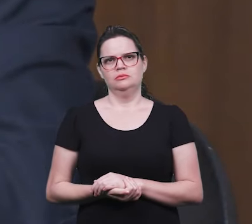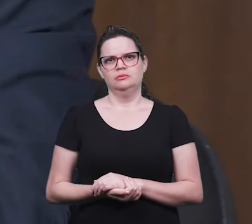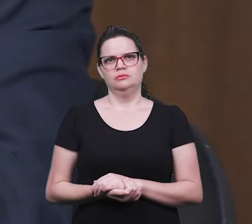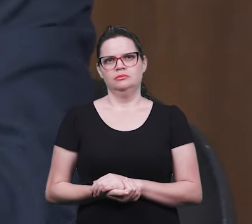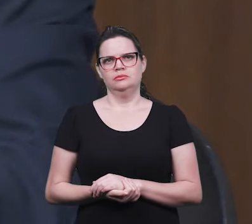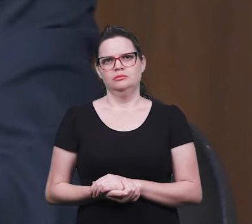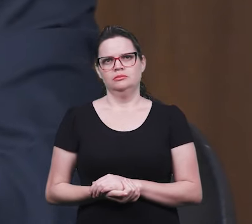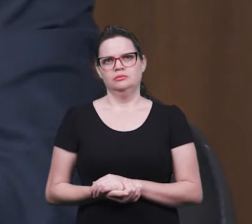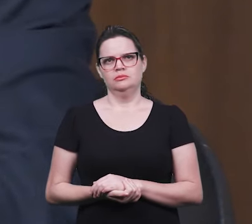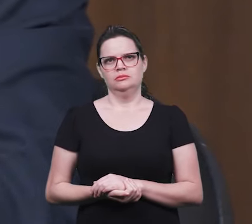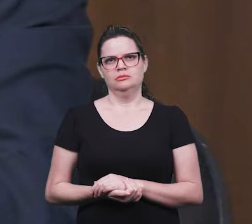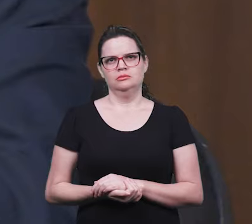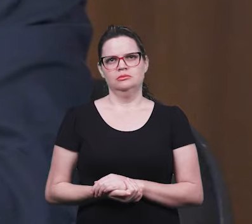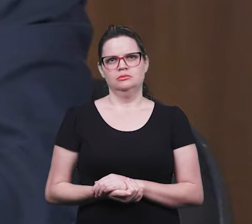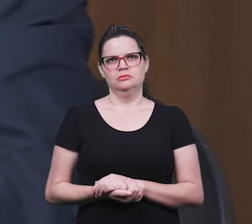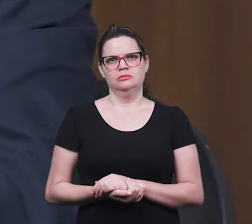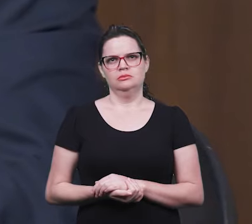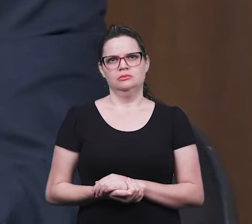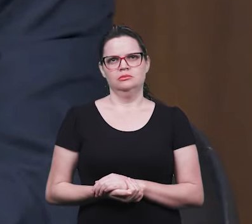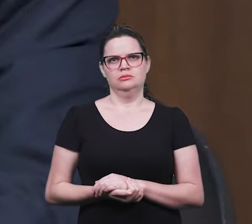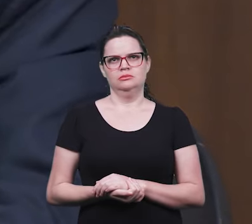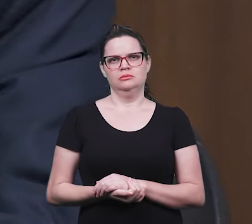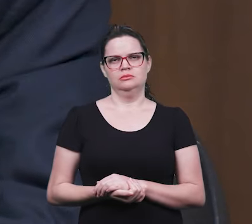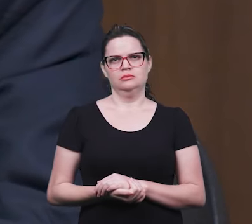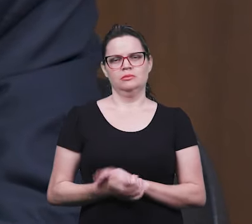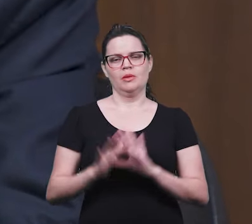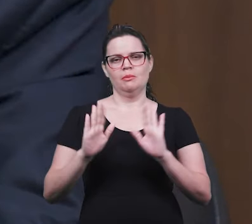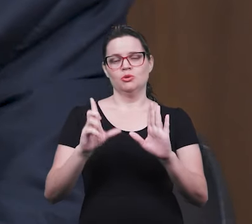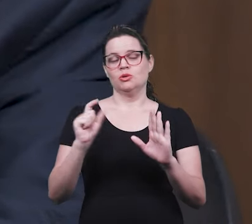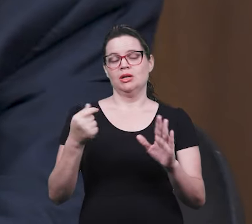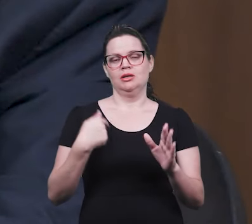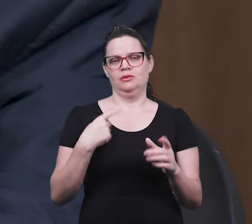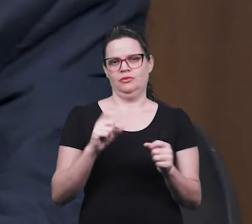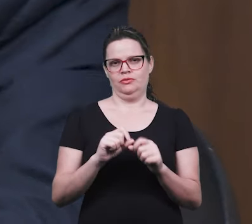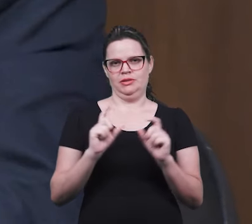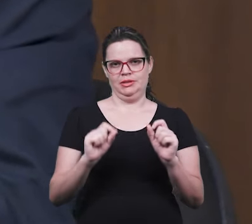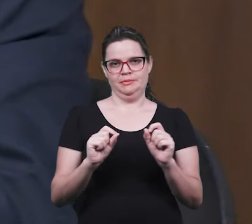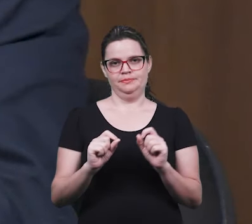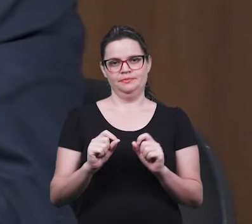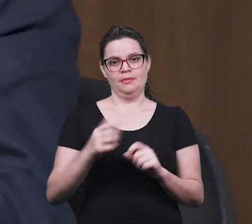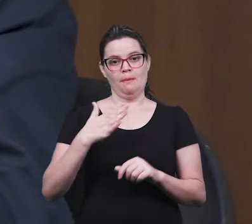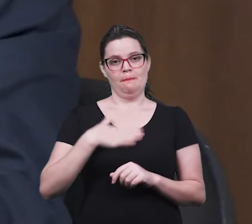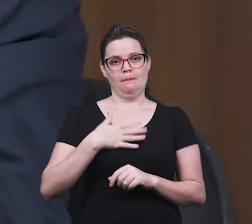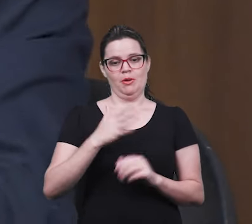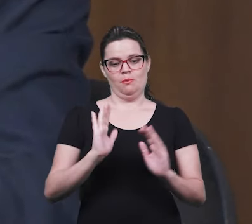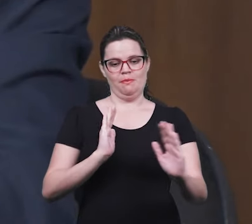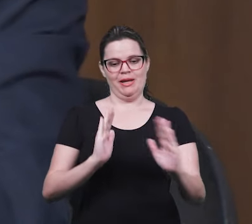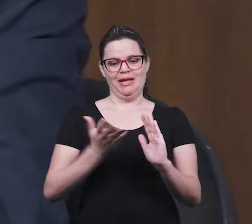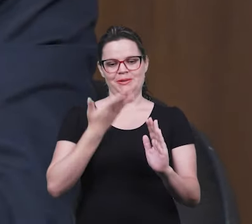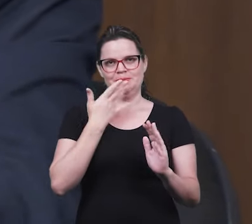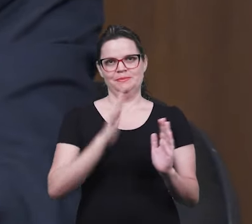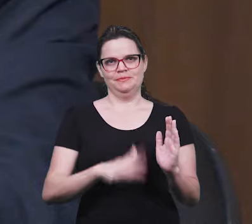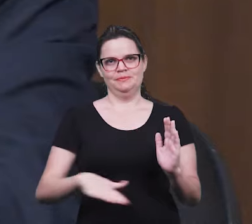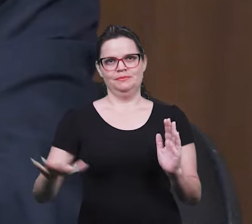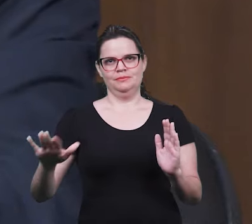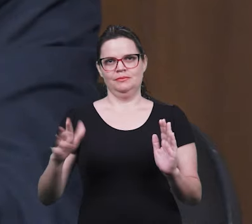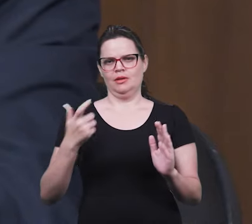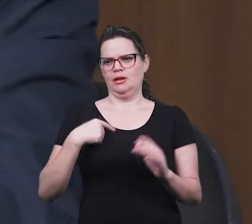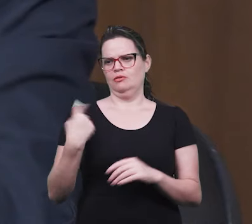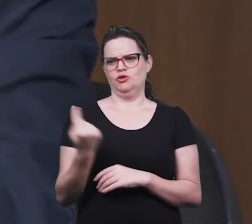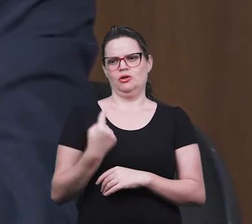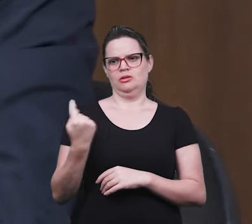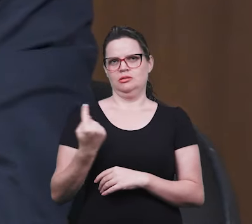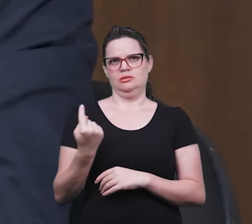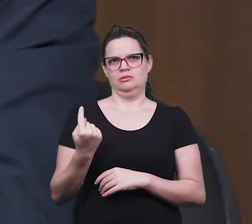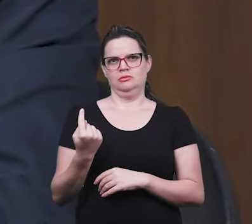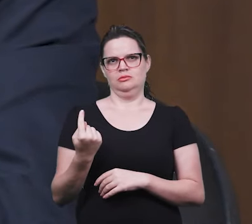foi uma assim... Agora, o que eu fazia? Então, quer dizer, a minha infância, eu lutei pela minha infância sozinho. E tanto eu